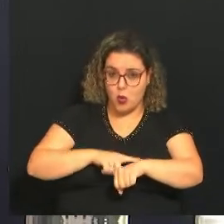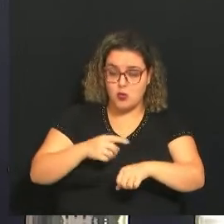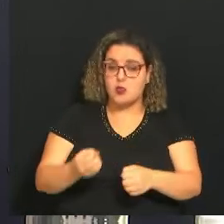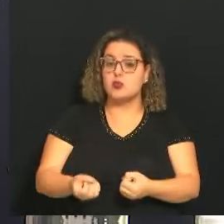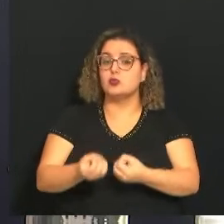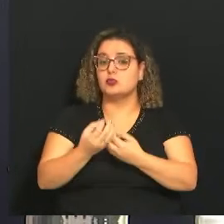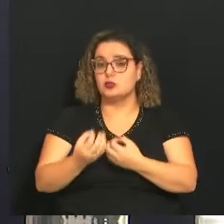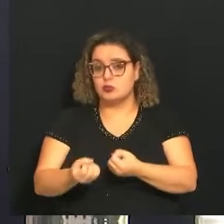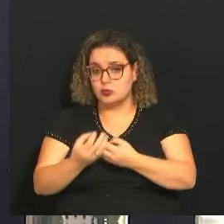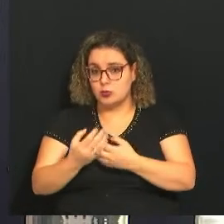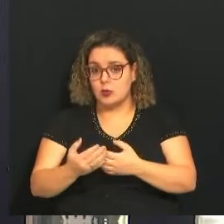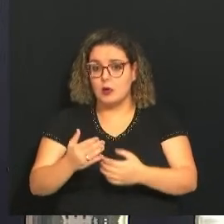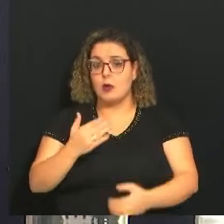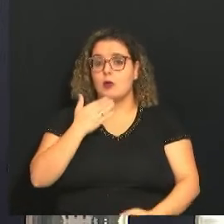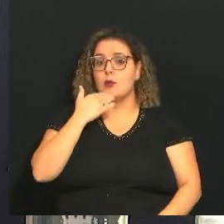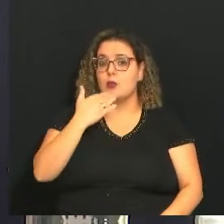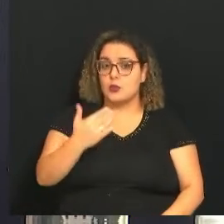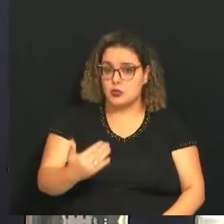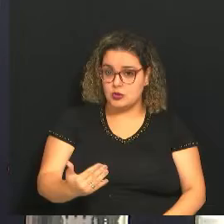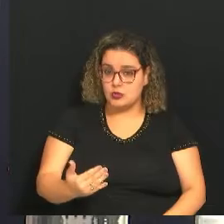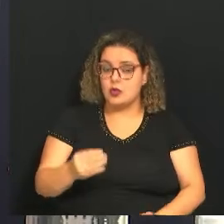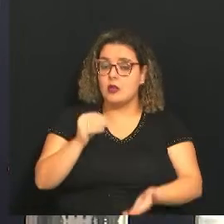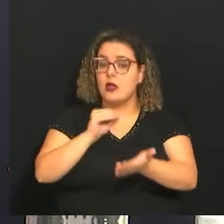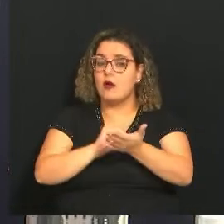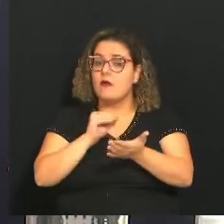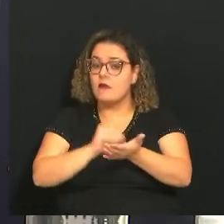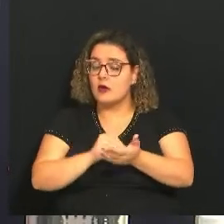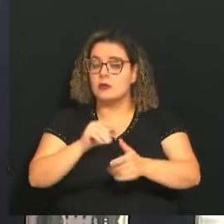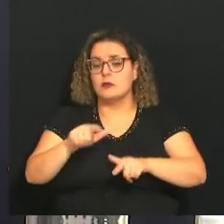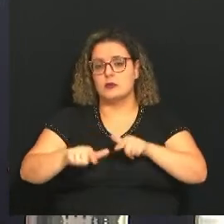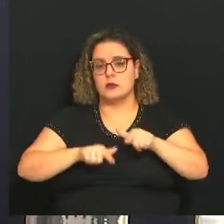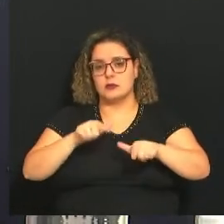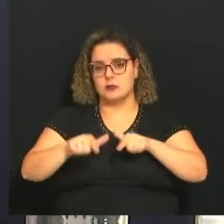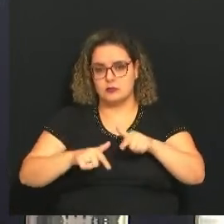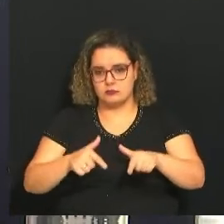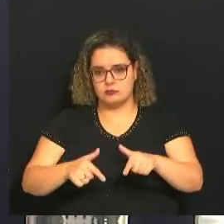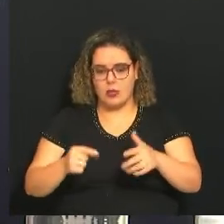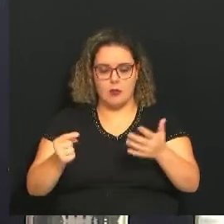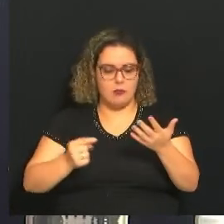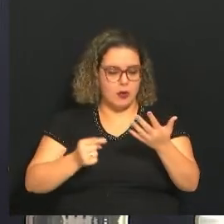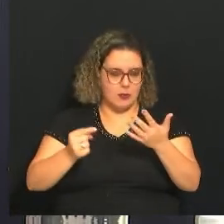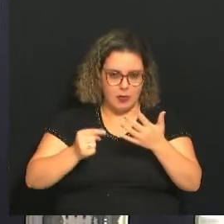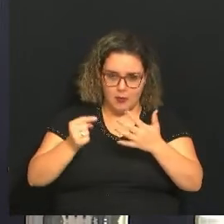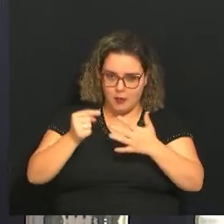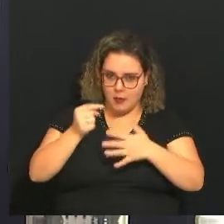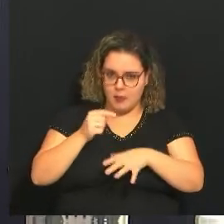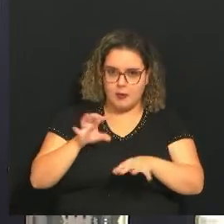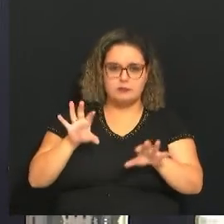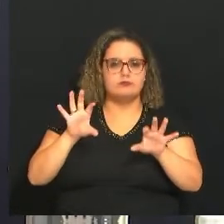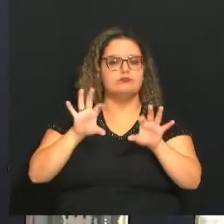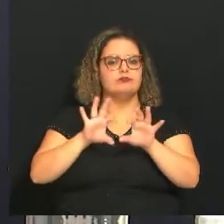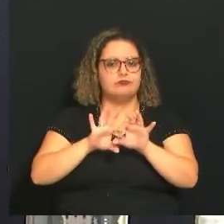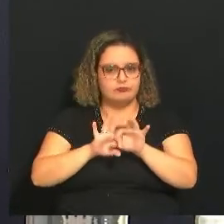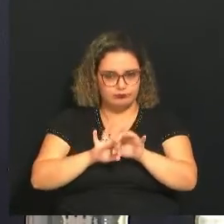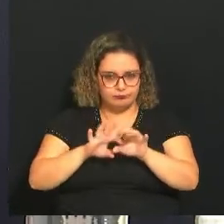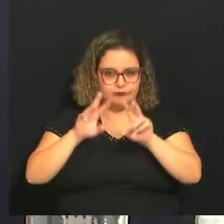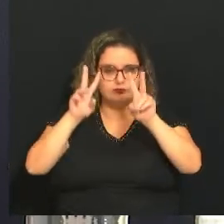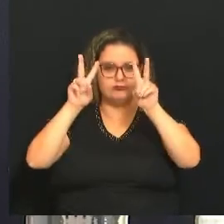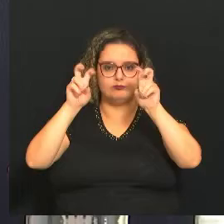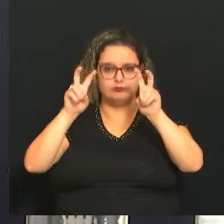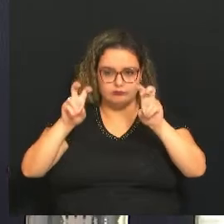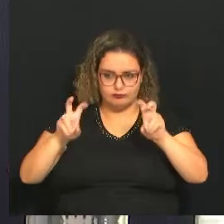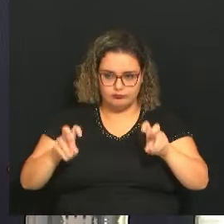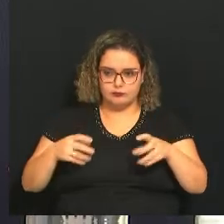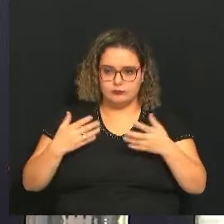cargos, demanda e déficit de funcionalismo público, ou seja, tem toda a conexão com o tema que a gente debateu